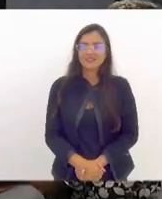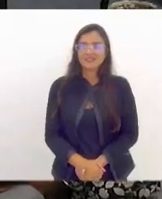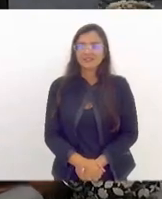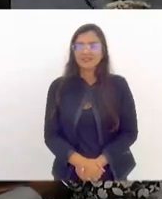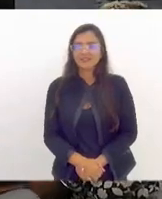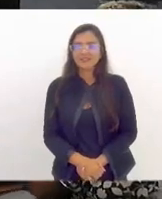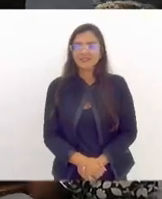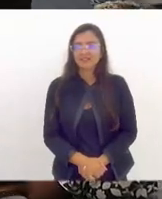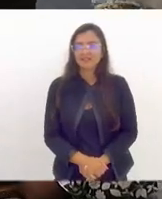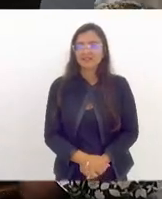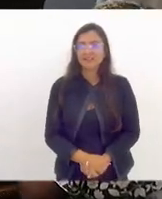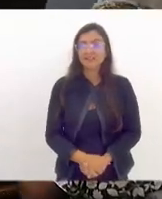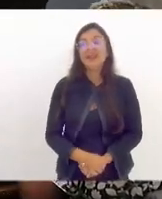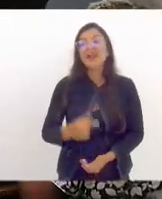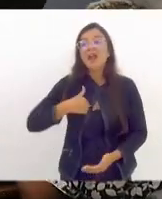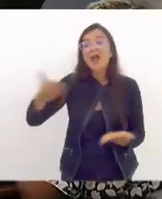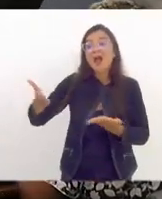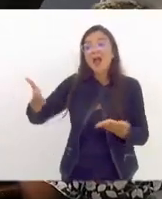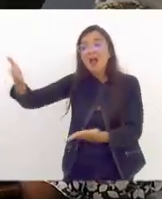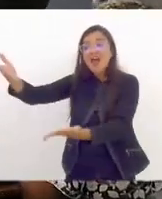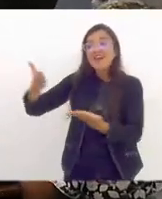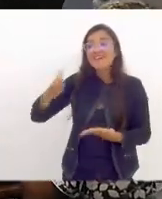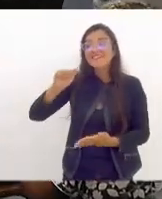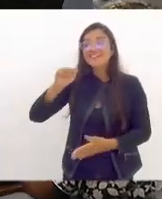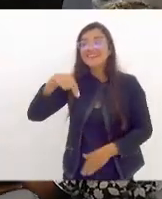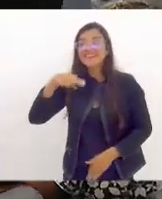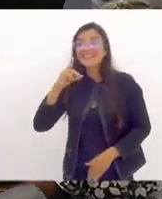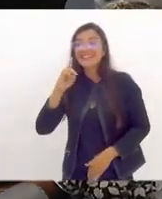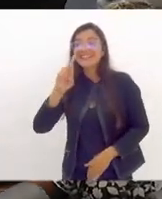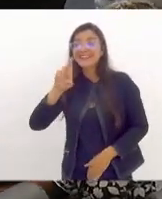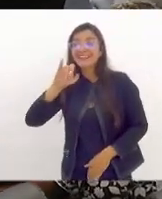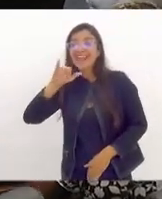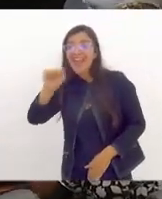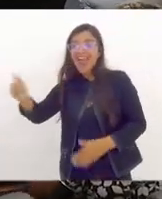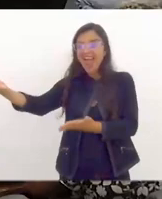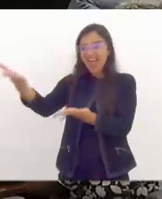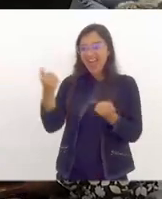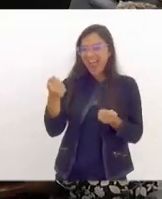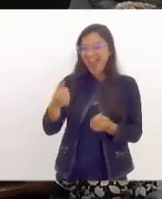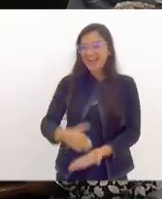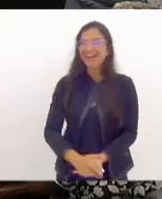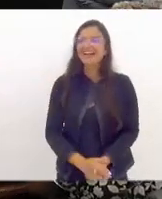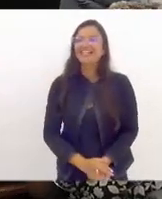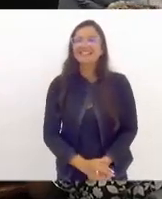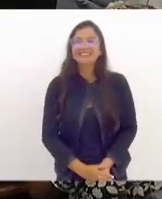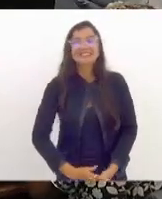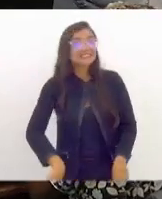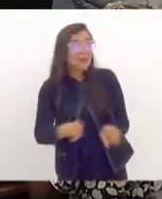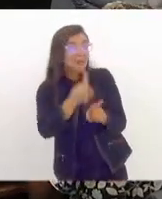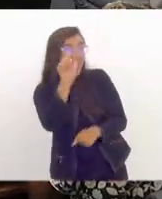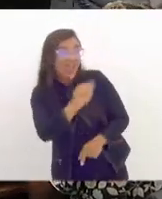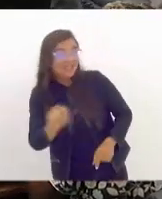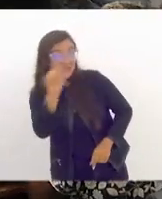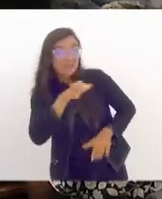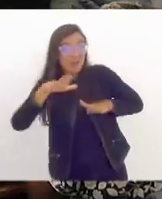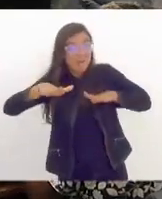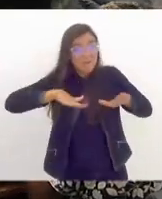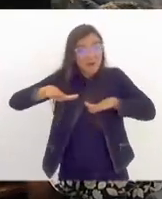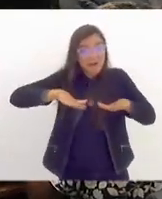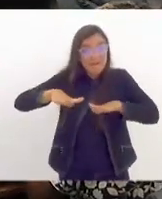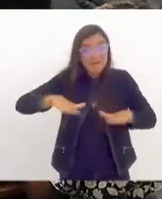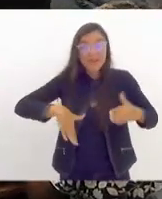falou queria chamar aqui Andreia Quintão depois associação do movimento de